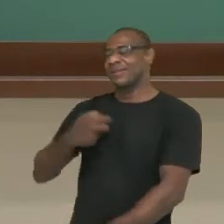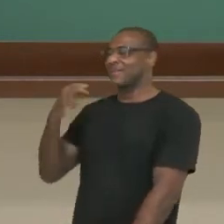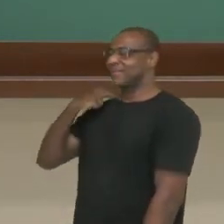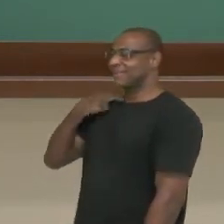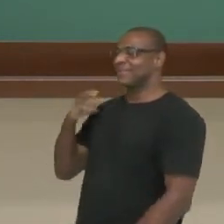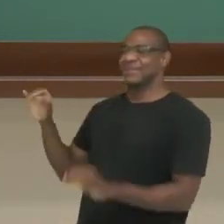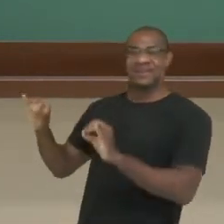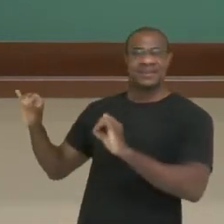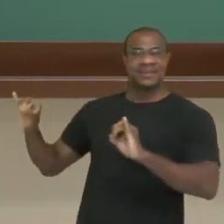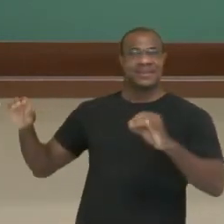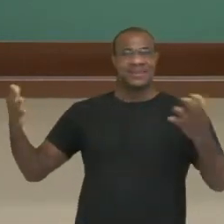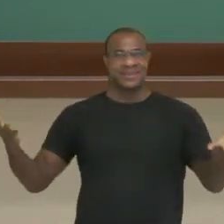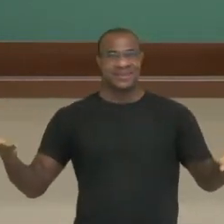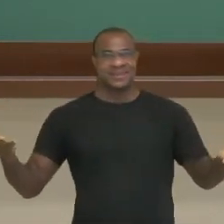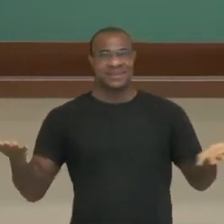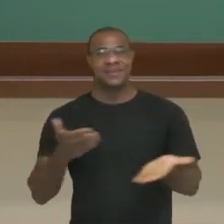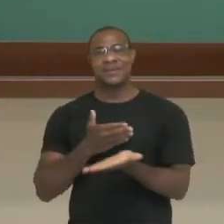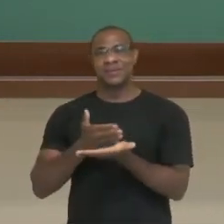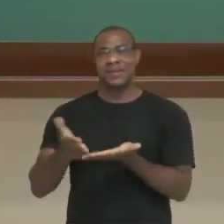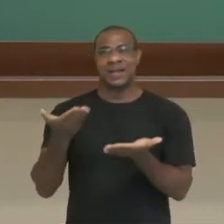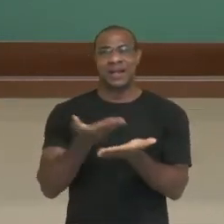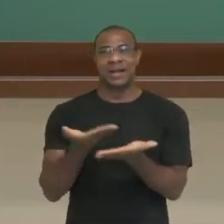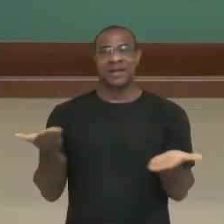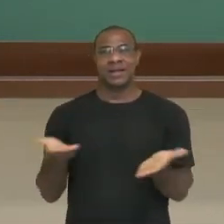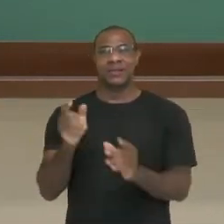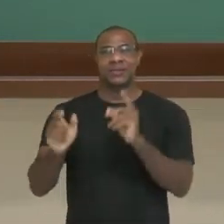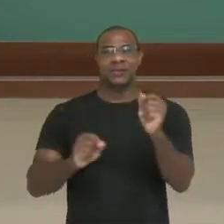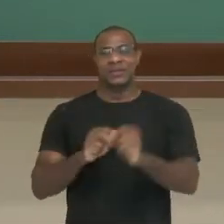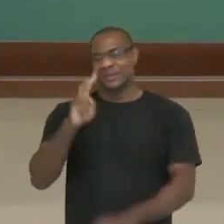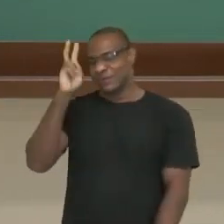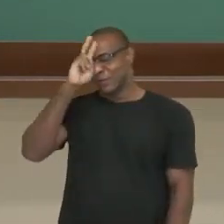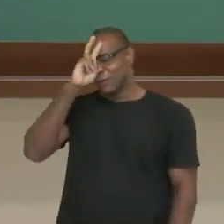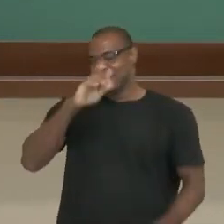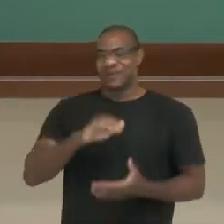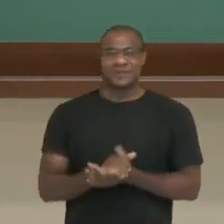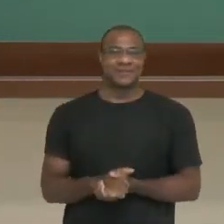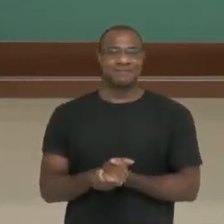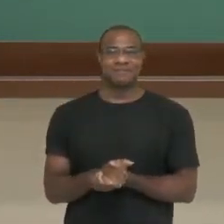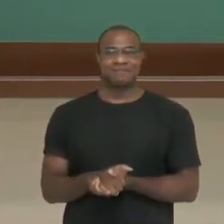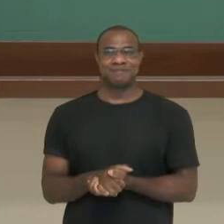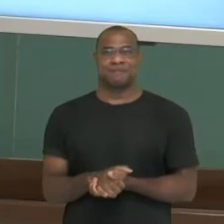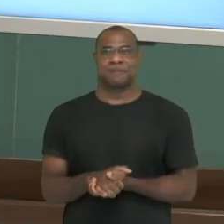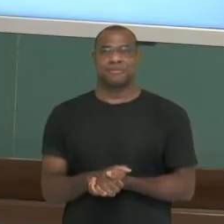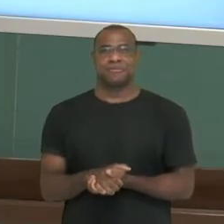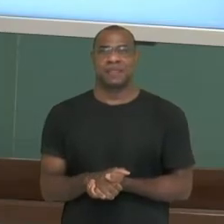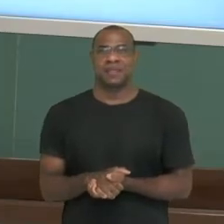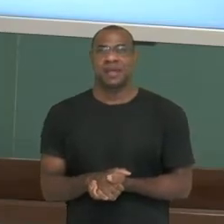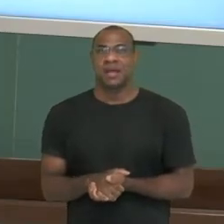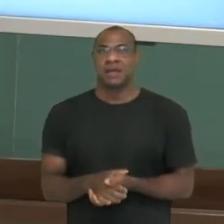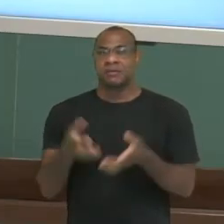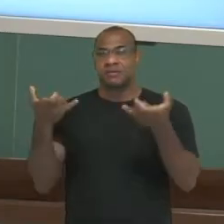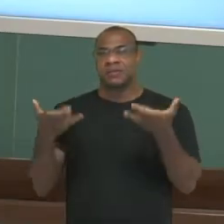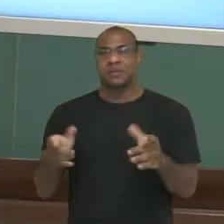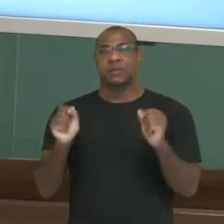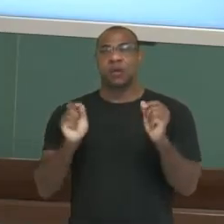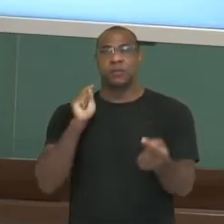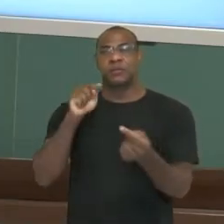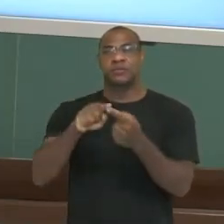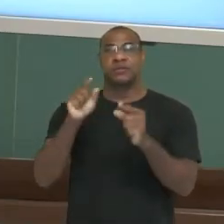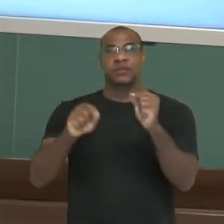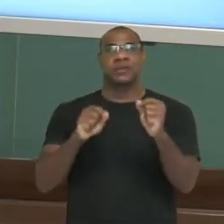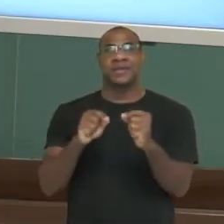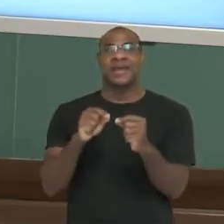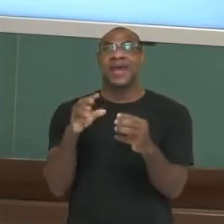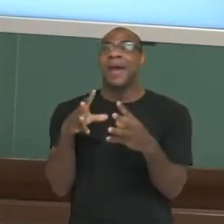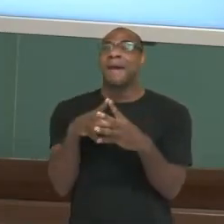ele. E vamos para a nossa melhor aula, para a nossa aula de História. Vem com a gente, porque nós vamos conversar sobre